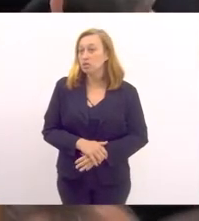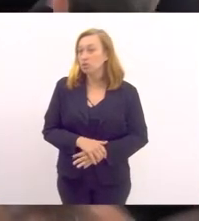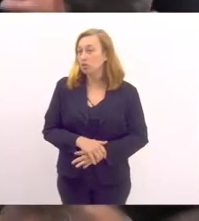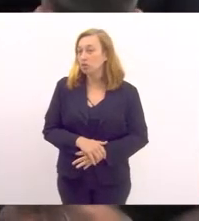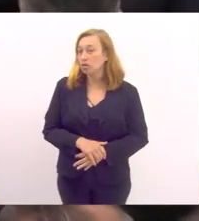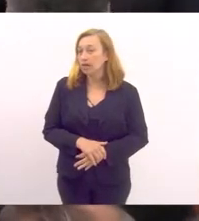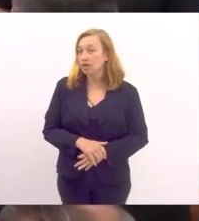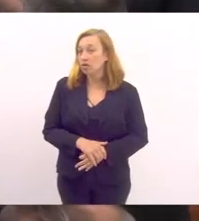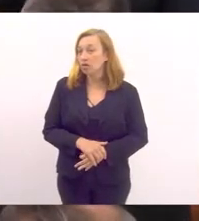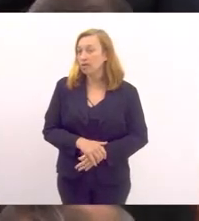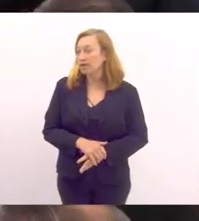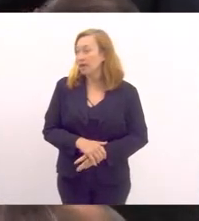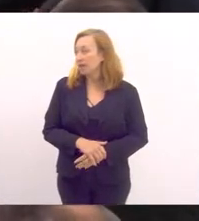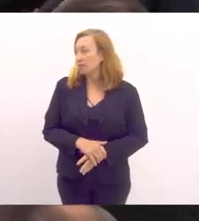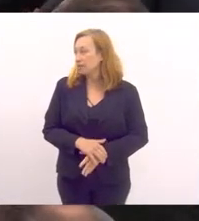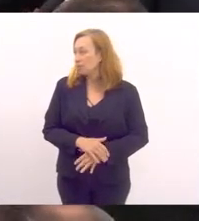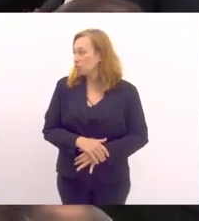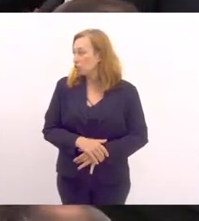Boa tarde.